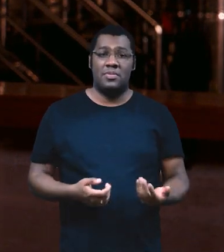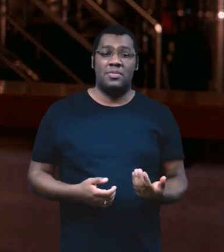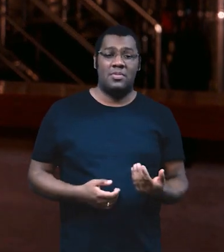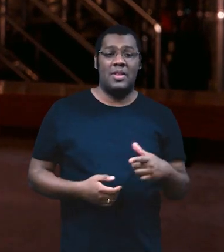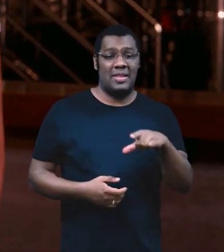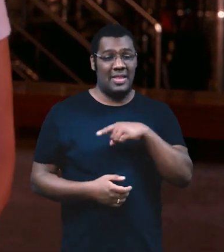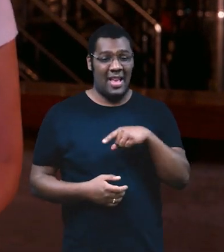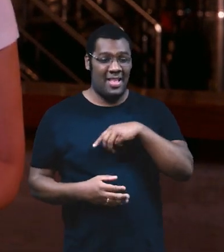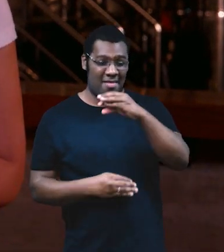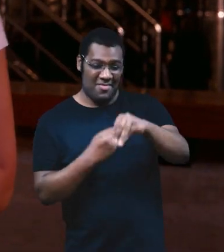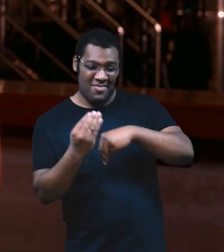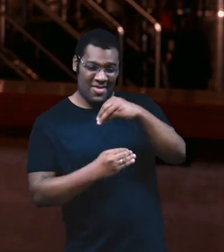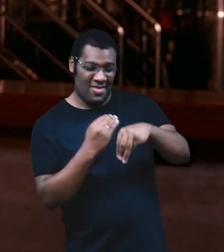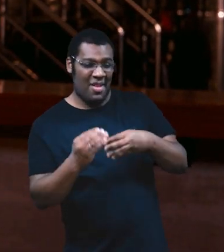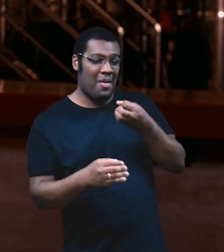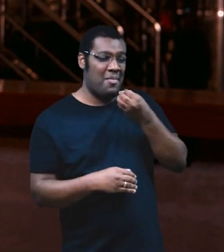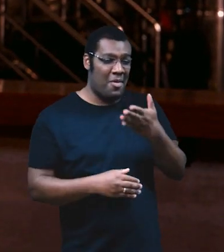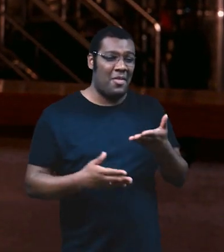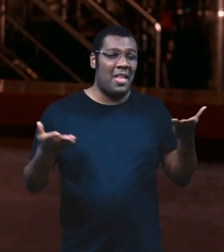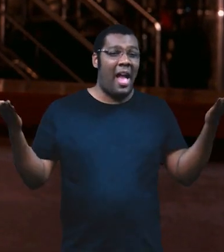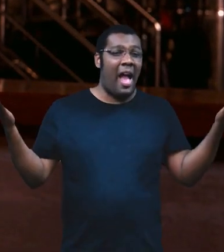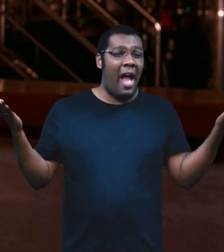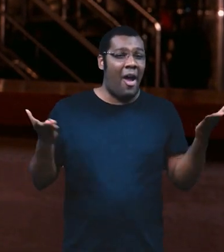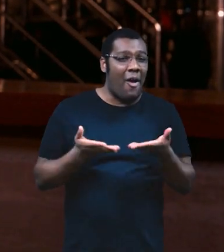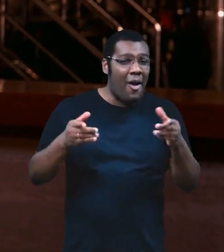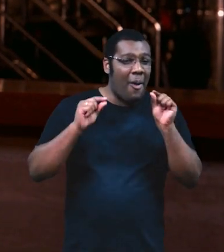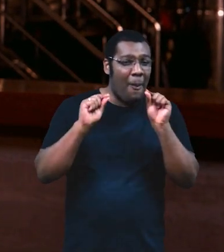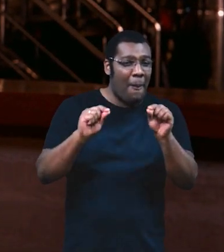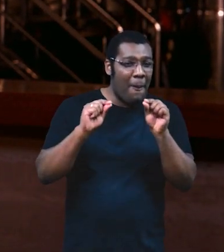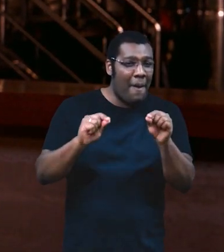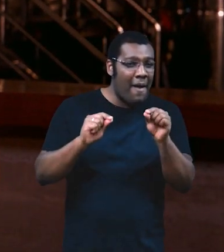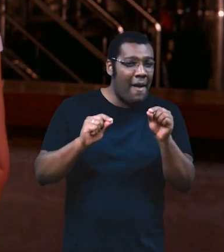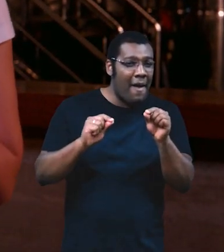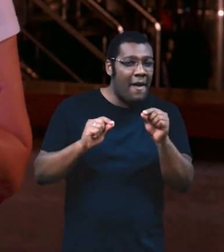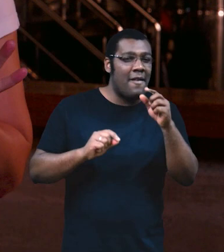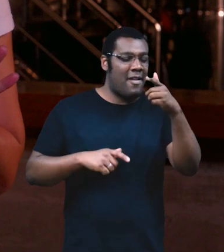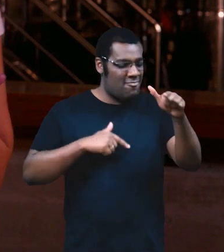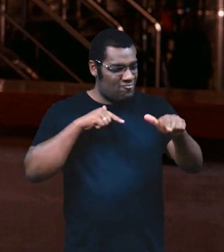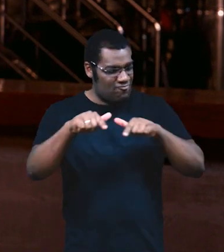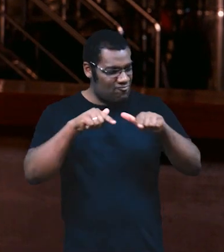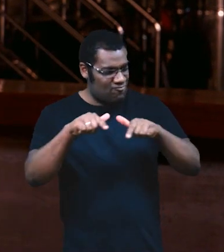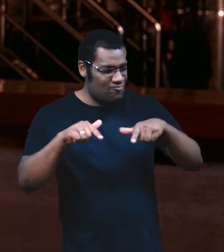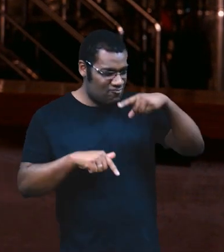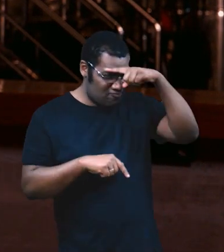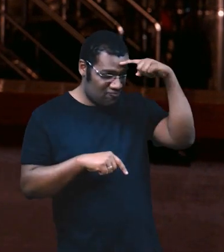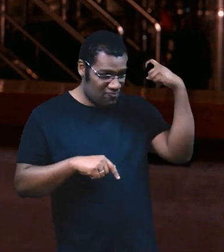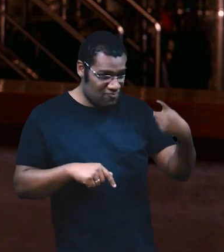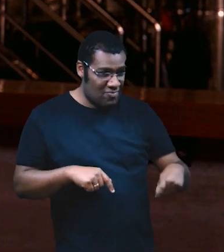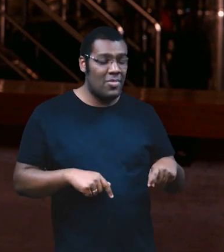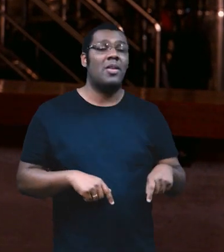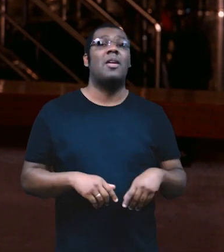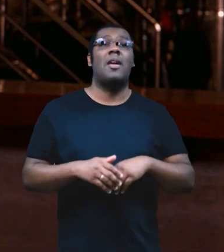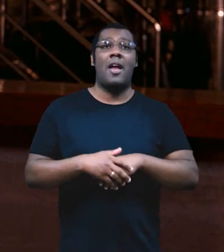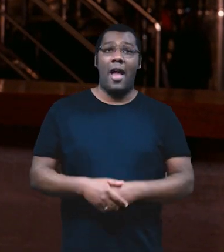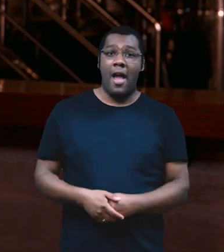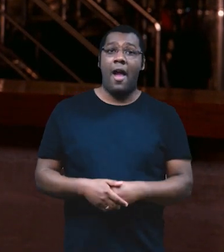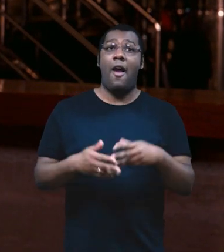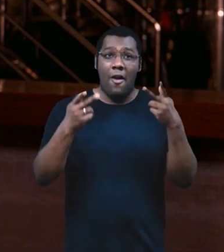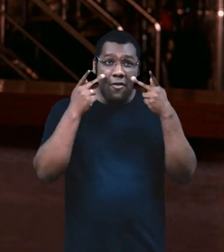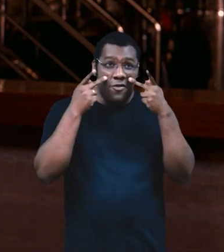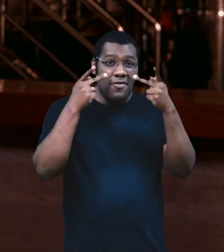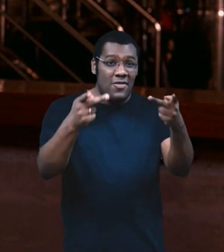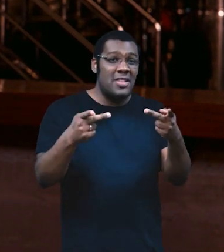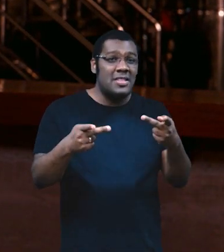Ingredientes, é hora de levantar fervura e colocar a mão na massa. Agora, nossa viagem desembarca na